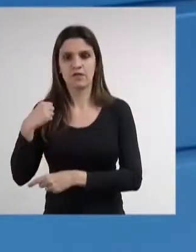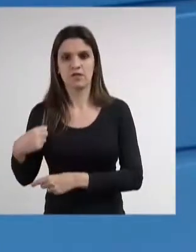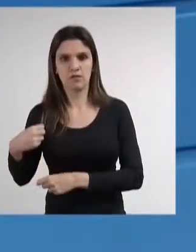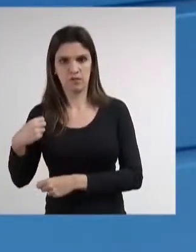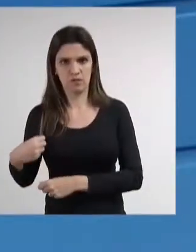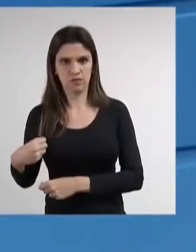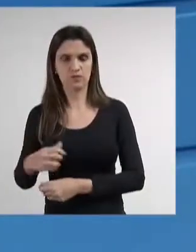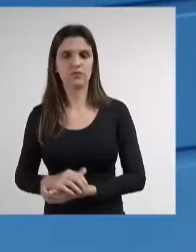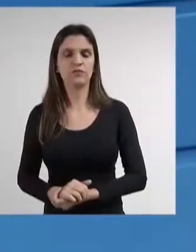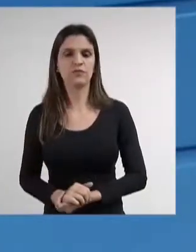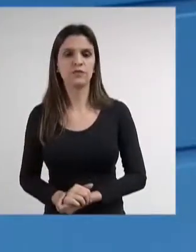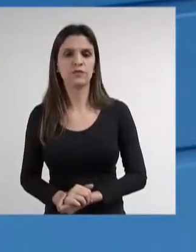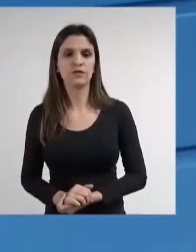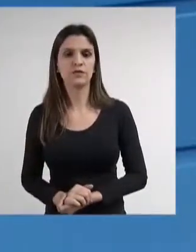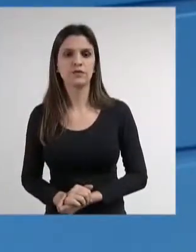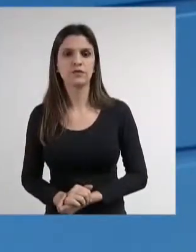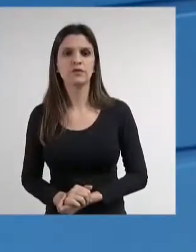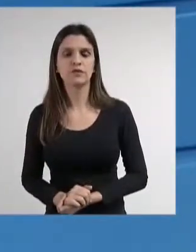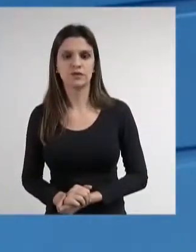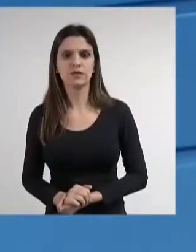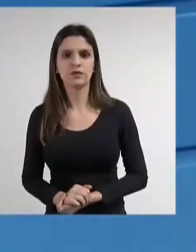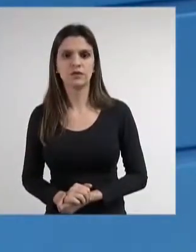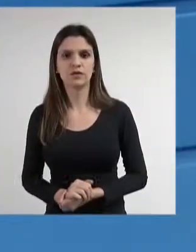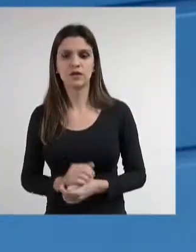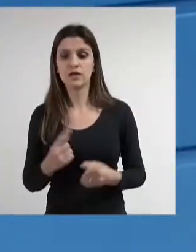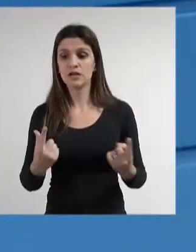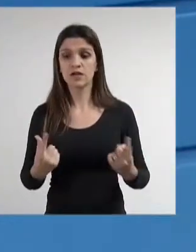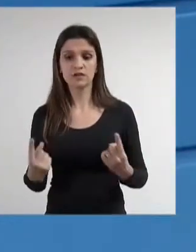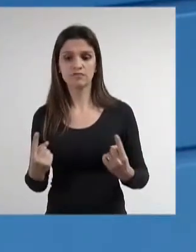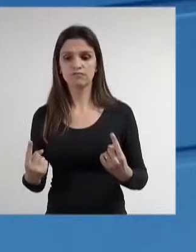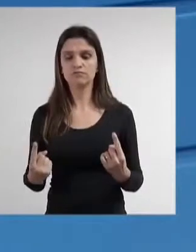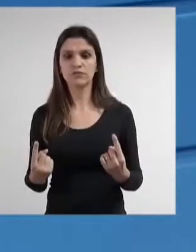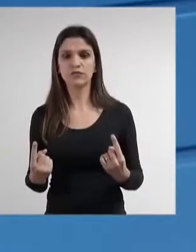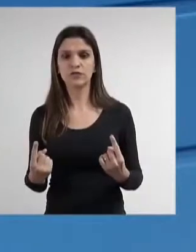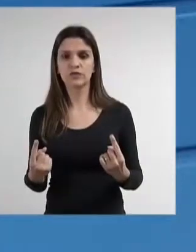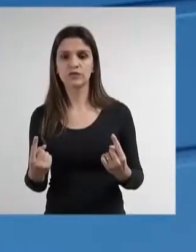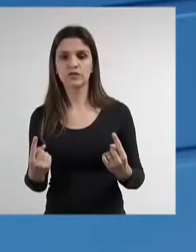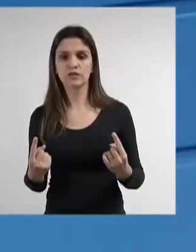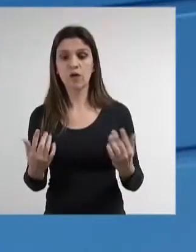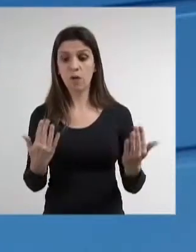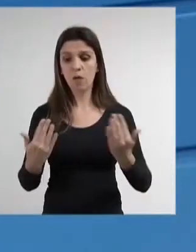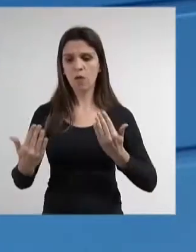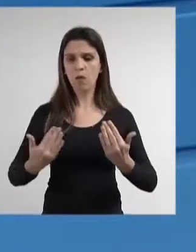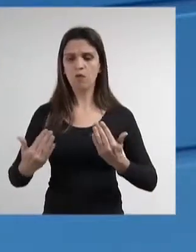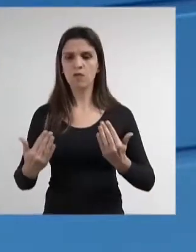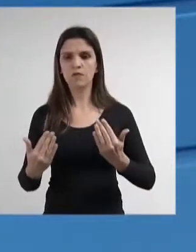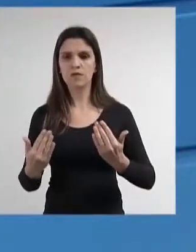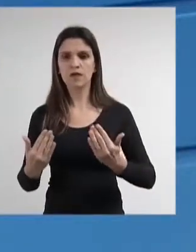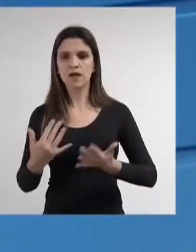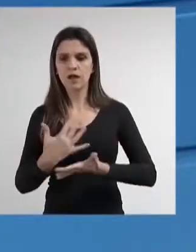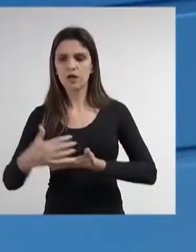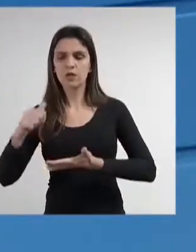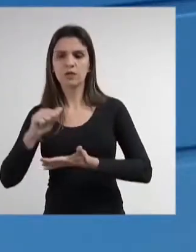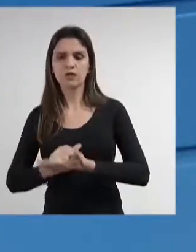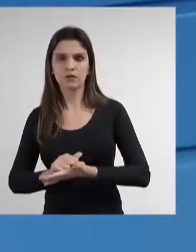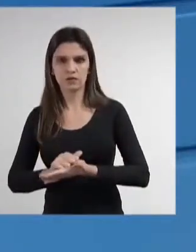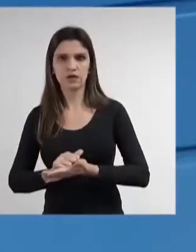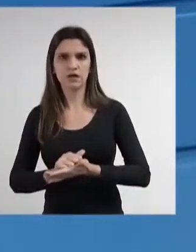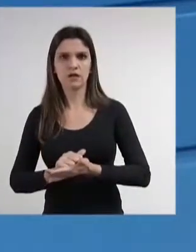enquanto tem família que não é beneficiária de nenhum dos dois programas. Então, eu penso que a transparência, o acompanhamento e